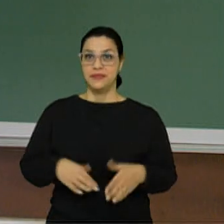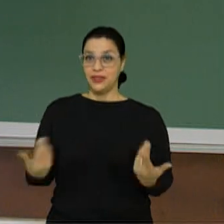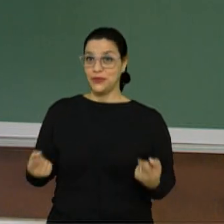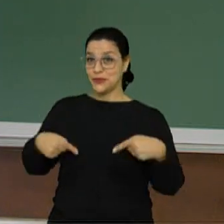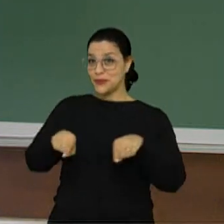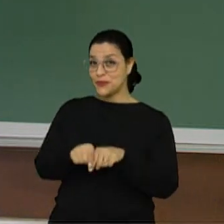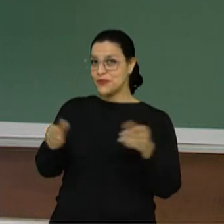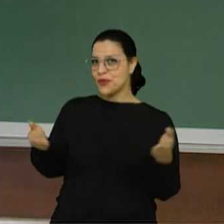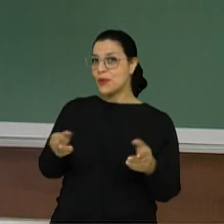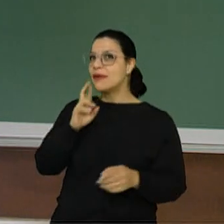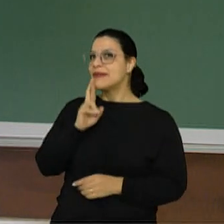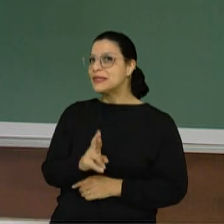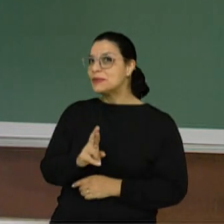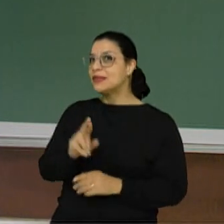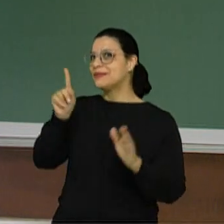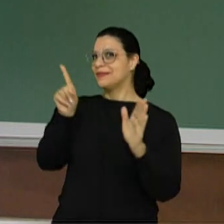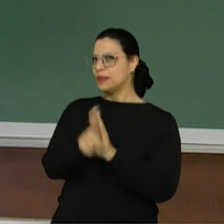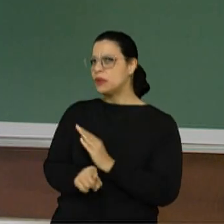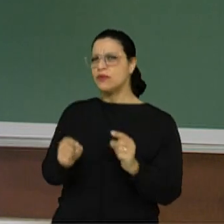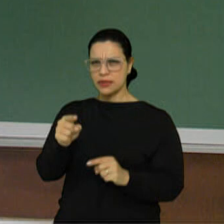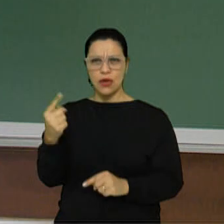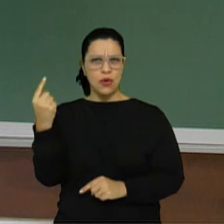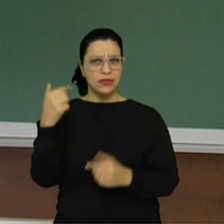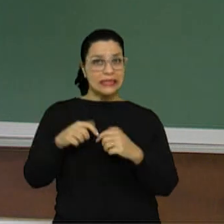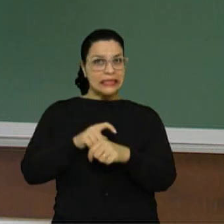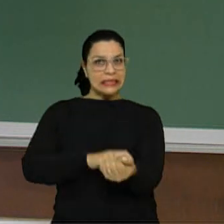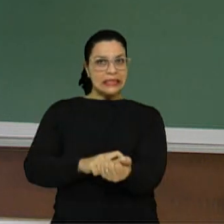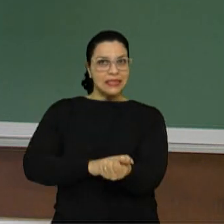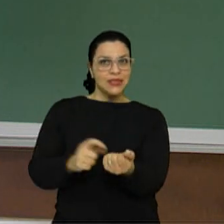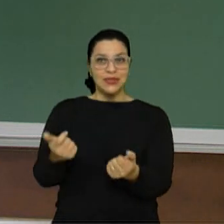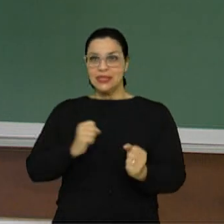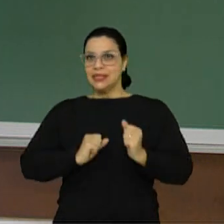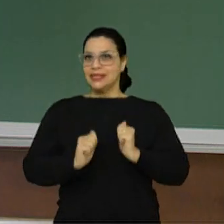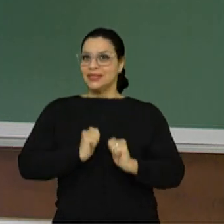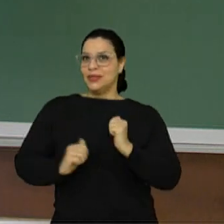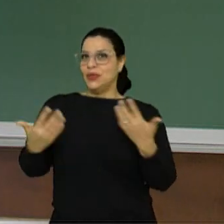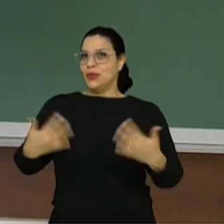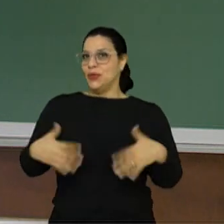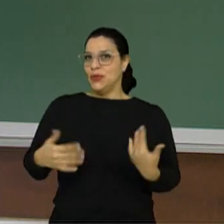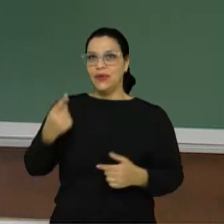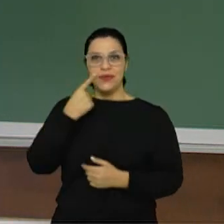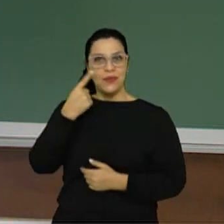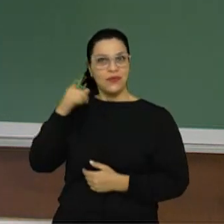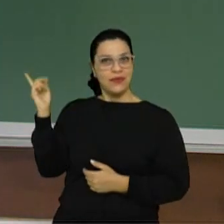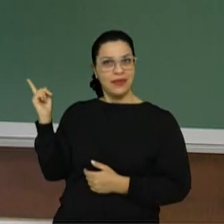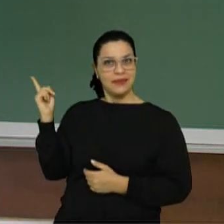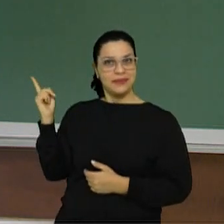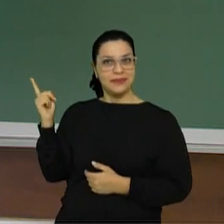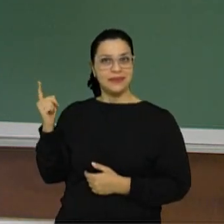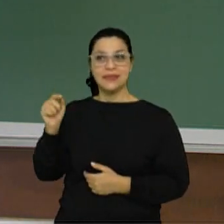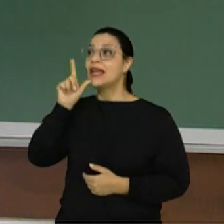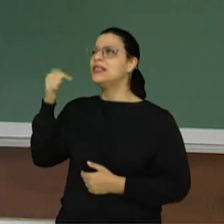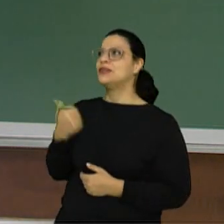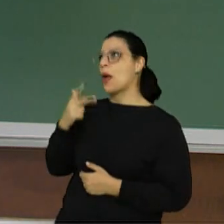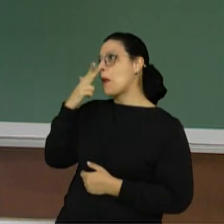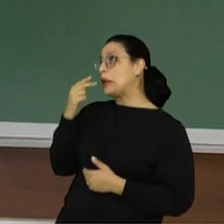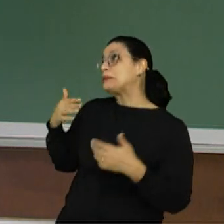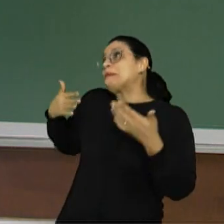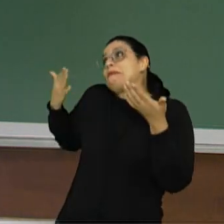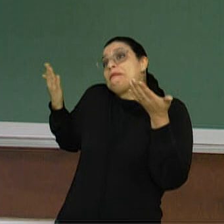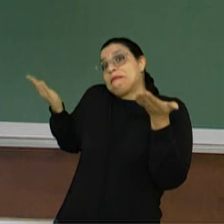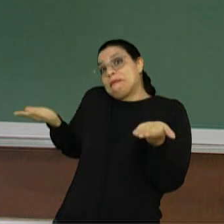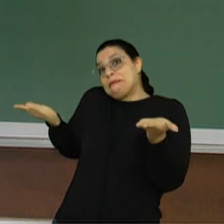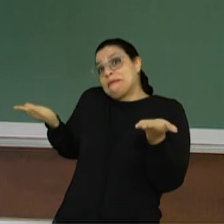Estamos de volta com a resposta do quiz. E aí, você está nervoso? Está ansioso? Vamos acompanhar? Lígia, o que você